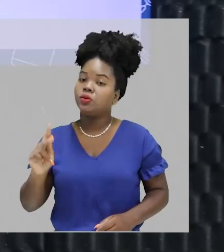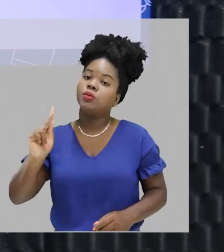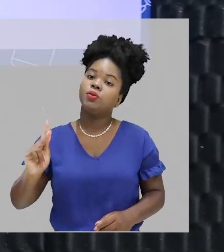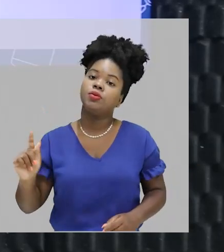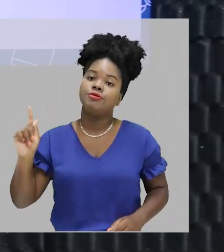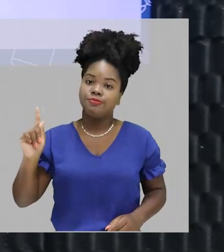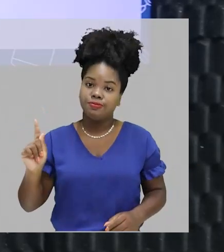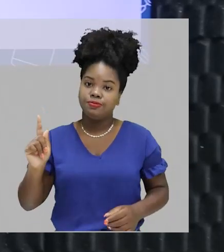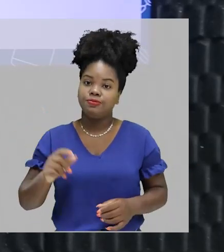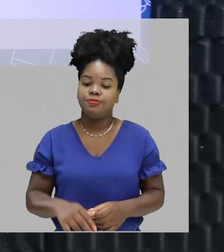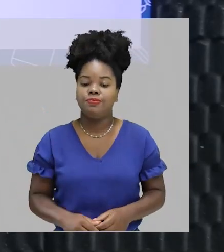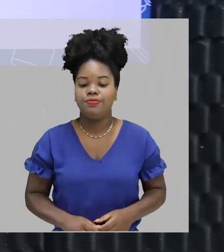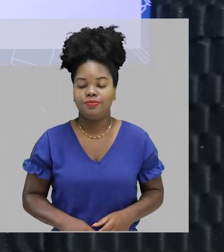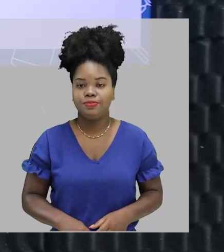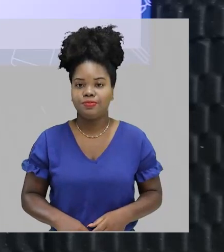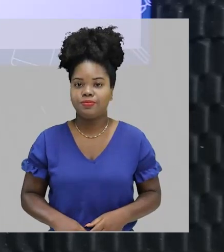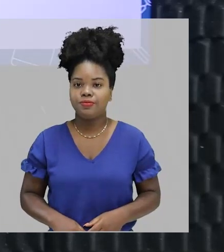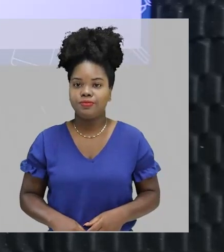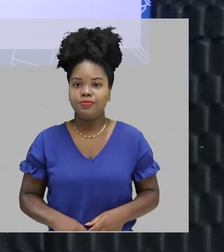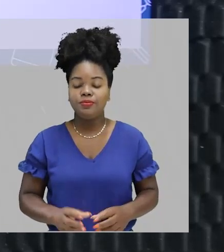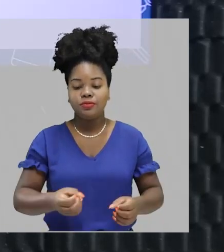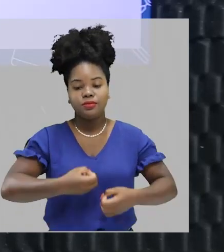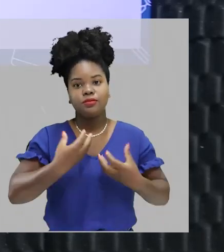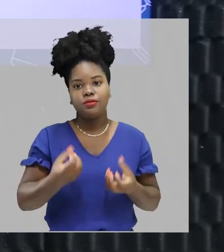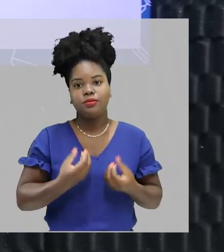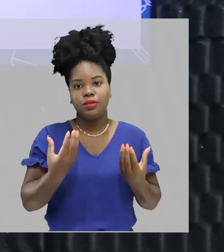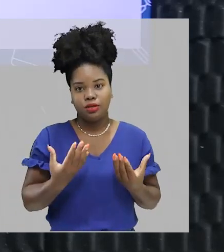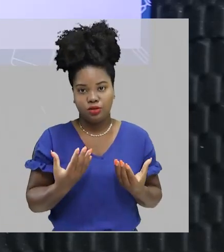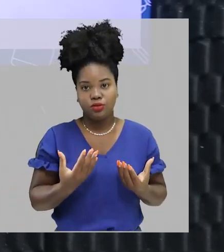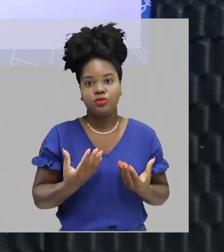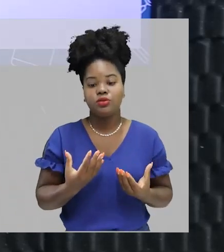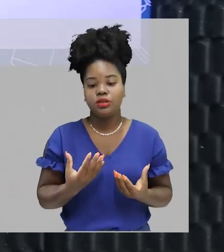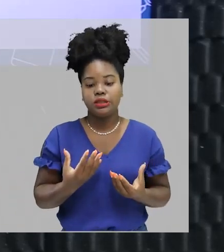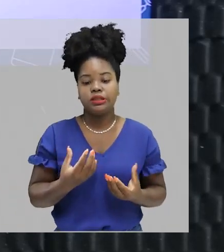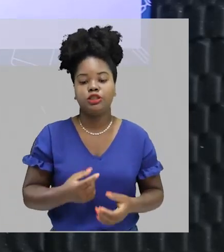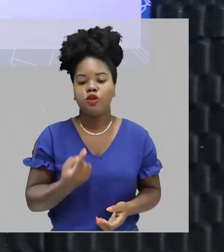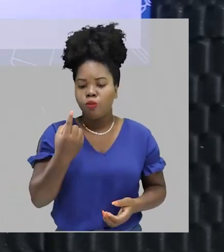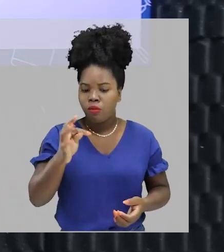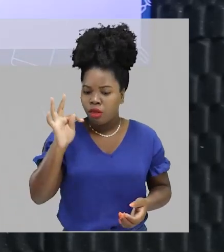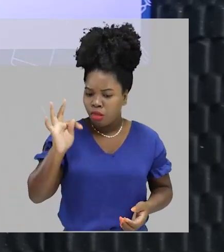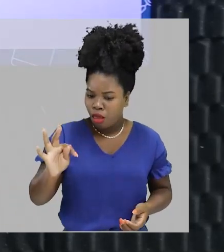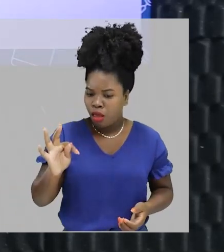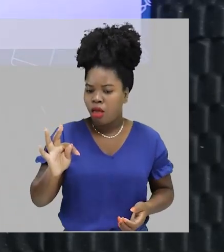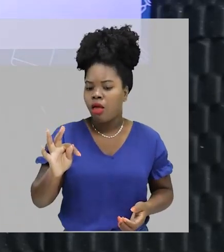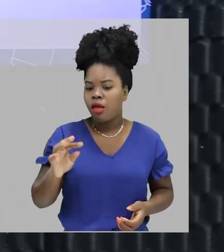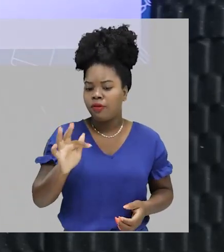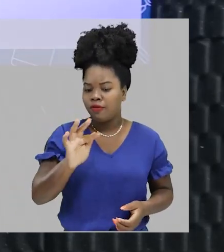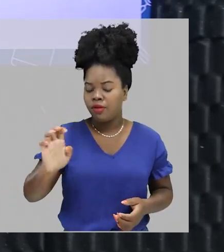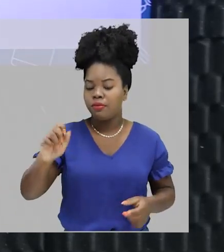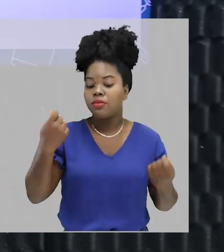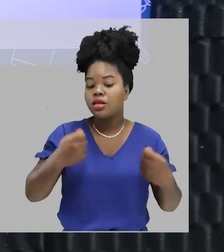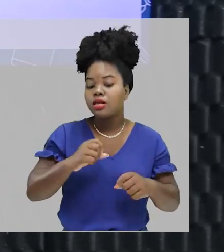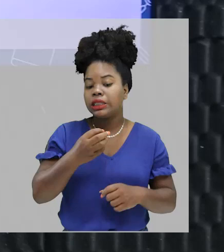321,4 kg. Então, para produzir uma tonelada de ferro, são necessários